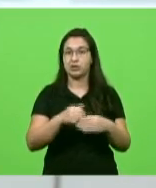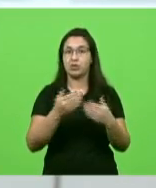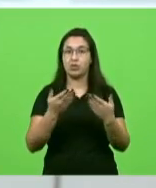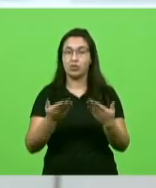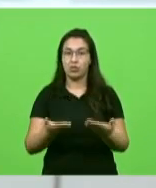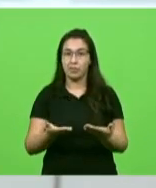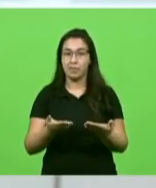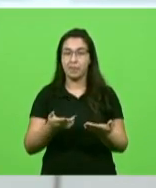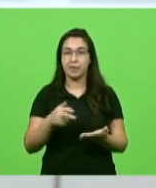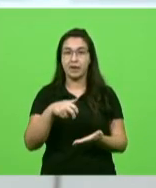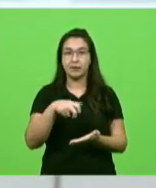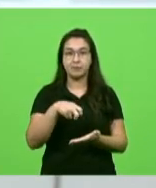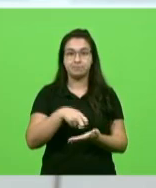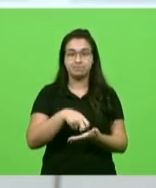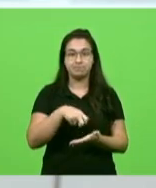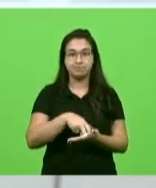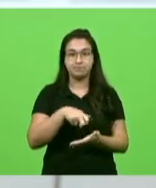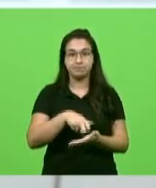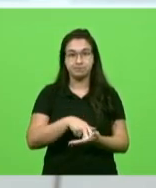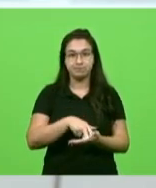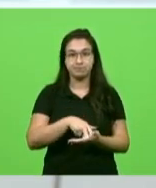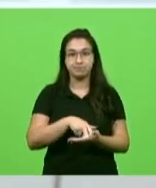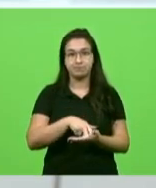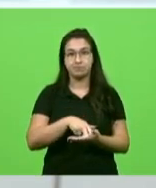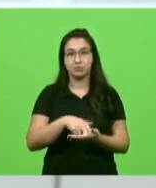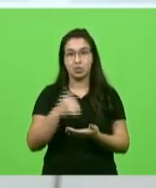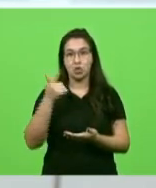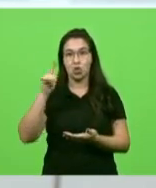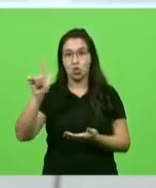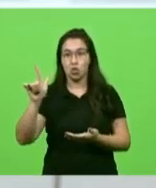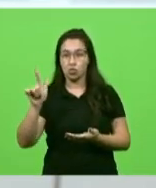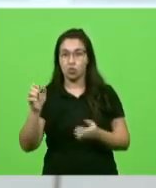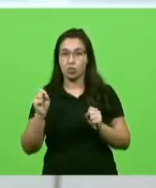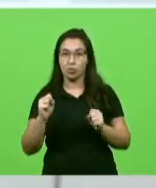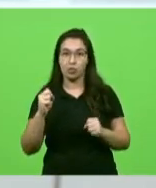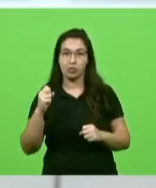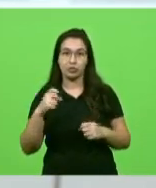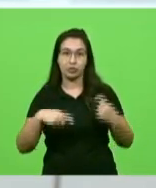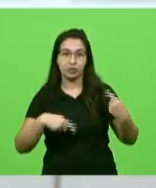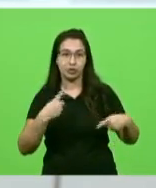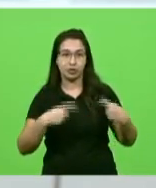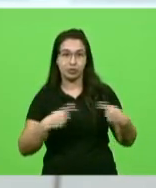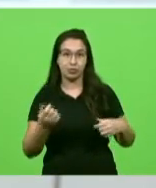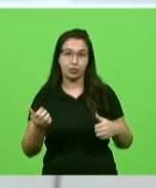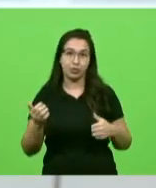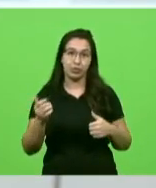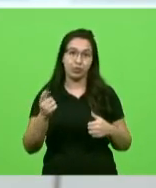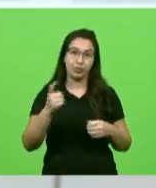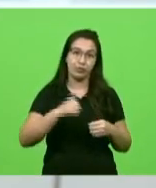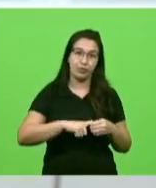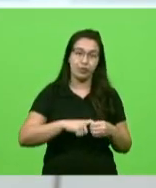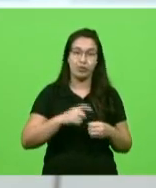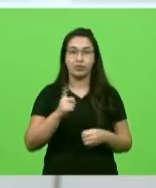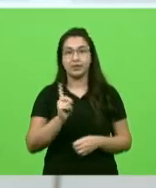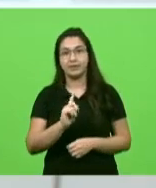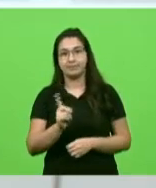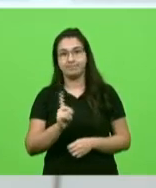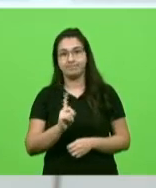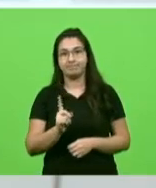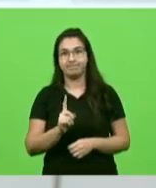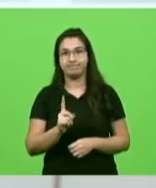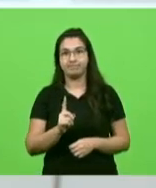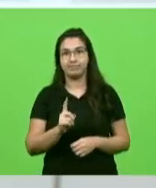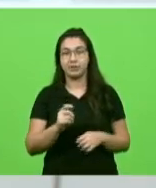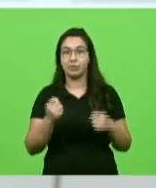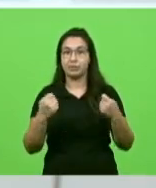para o exercício de outra função pública e surge imprescindível que seja revestido de